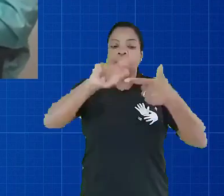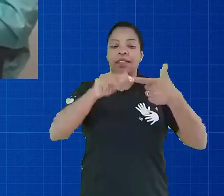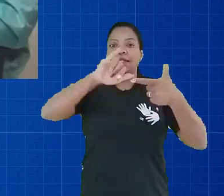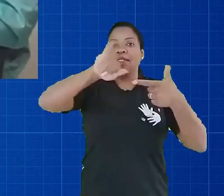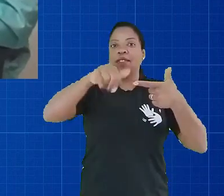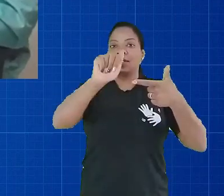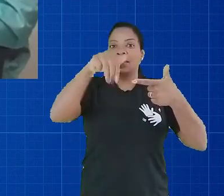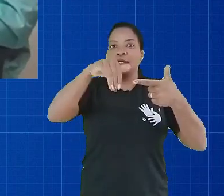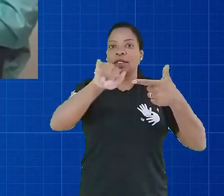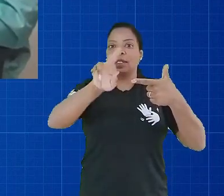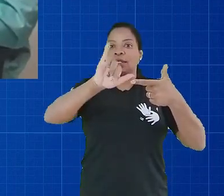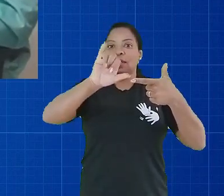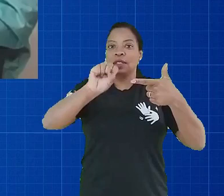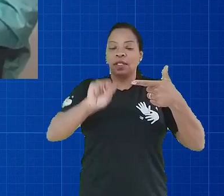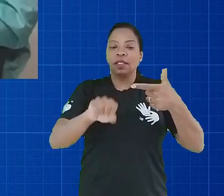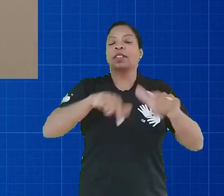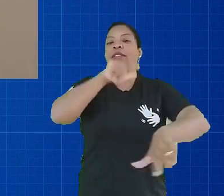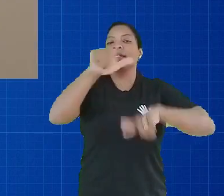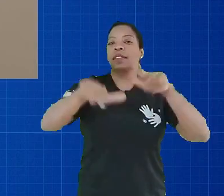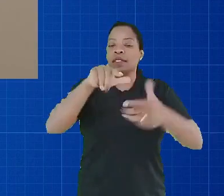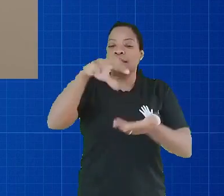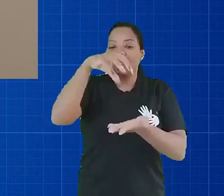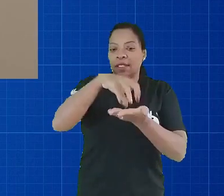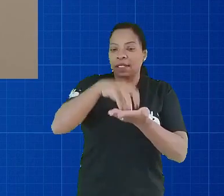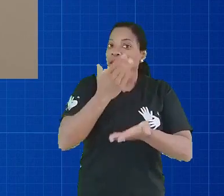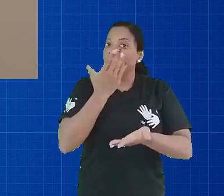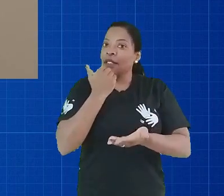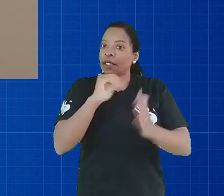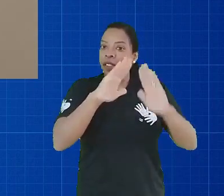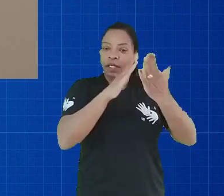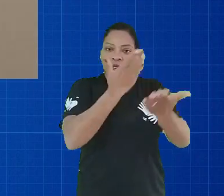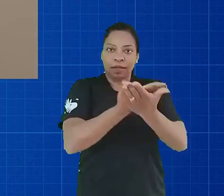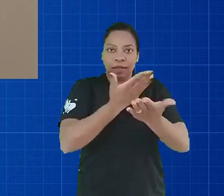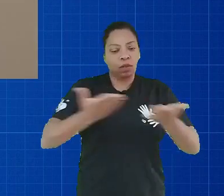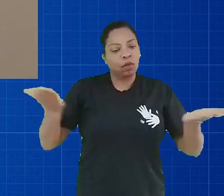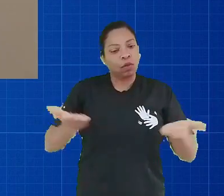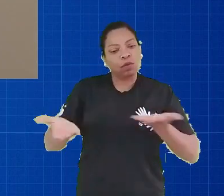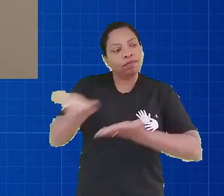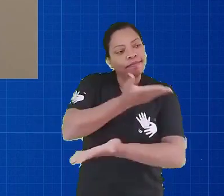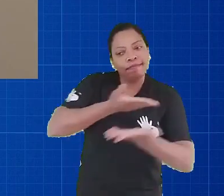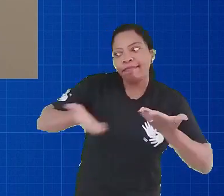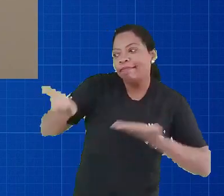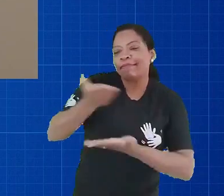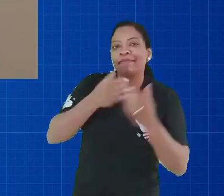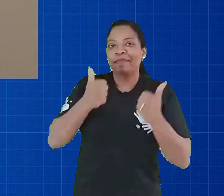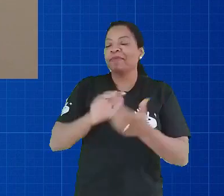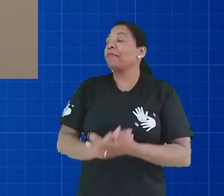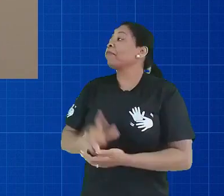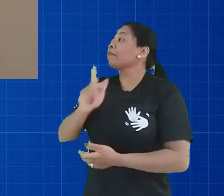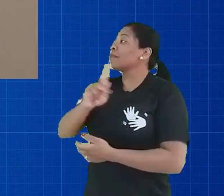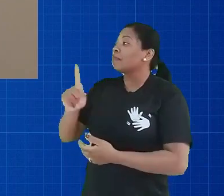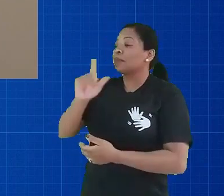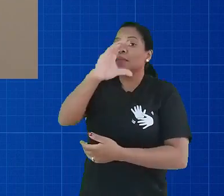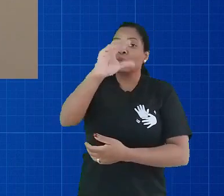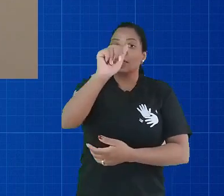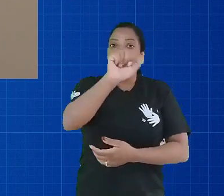vão estar conversando com a gente um pouquinho hoje. Então, professor Cássio, eu gostaria que você comentasse um pouco mais